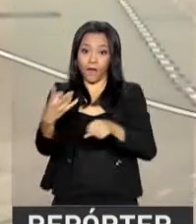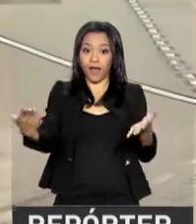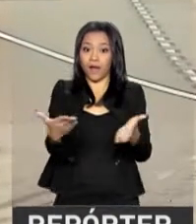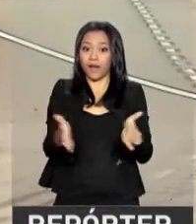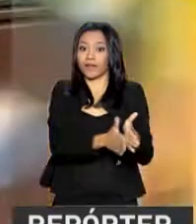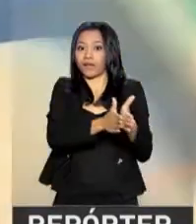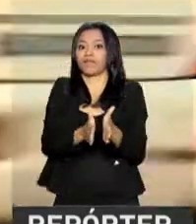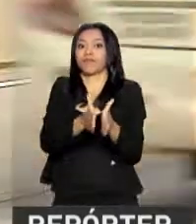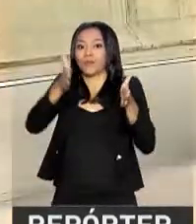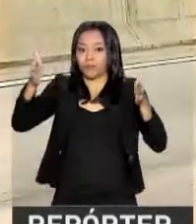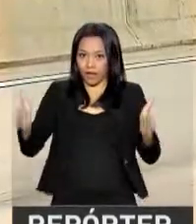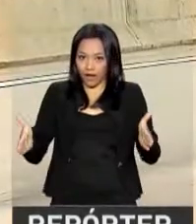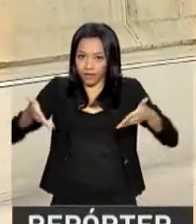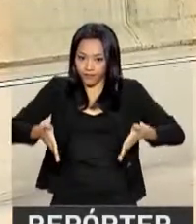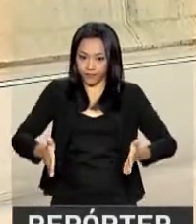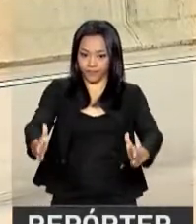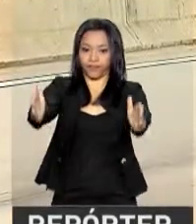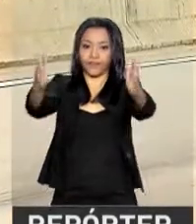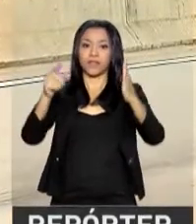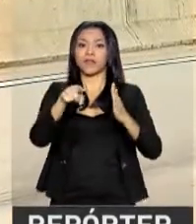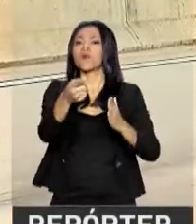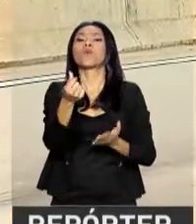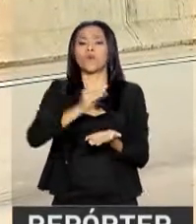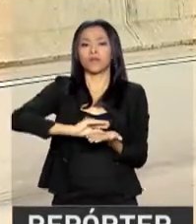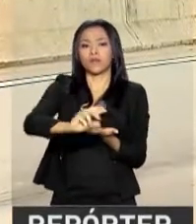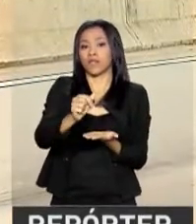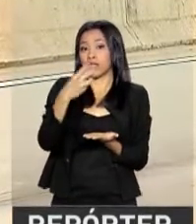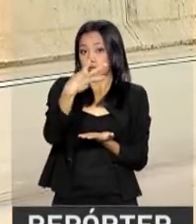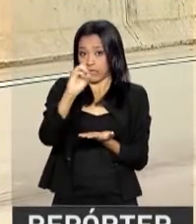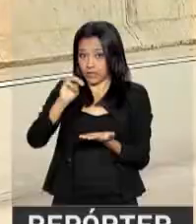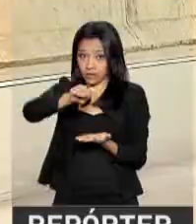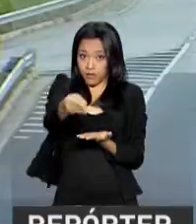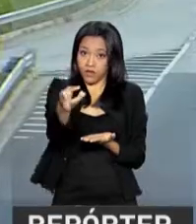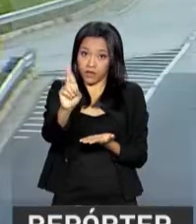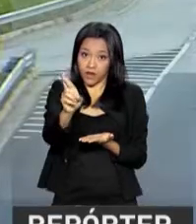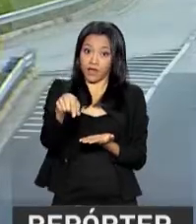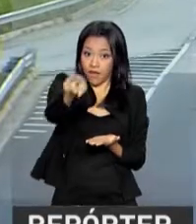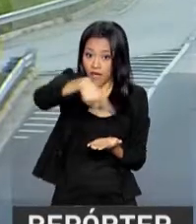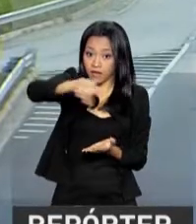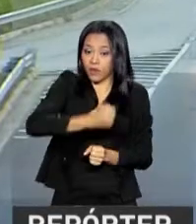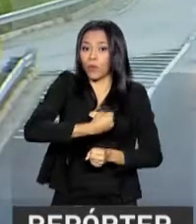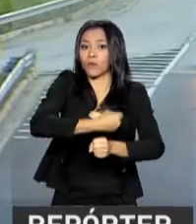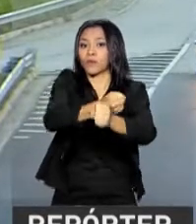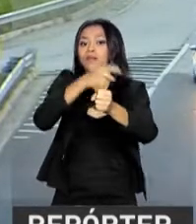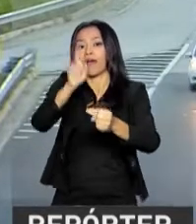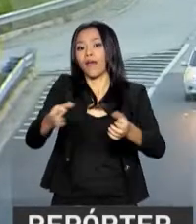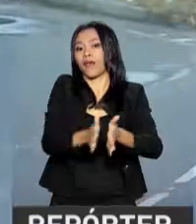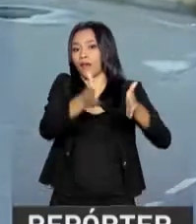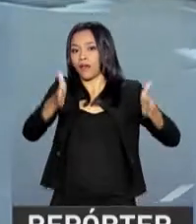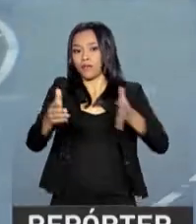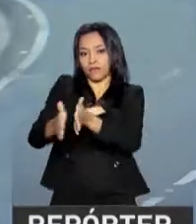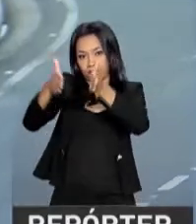duplicada no total foram investidos nessa área 300 milhões de reais as obras incluem a duplicação da pista